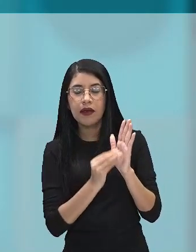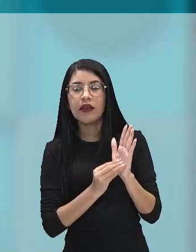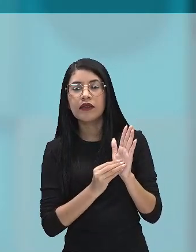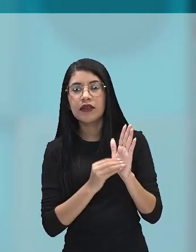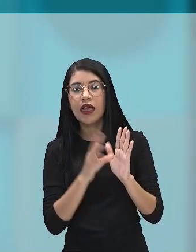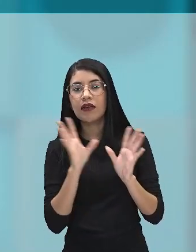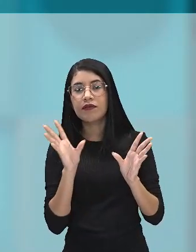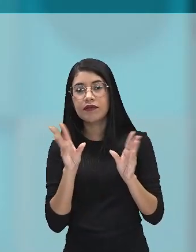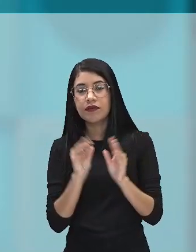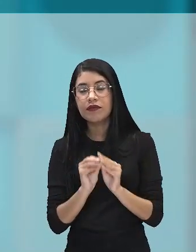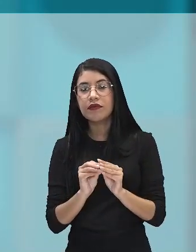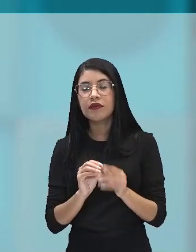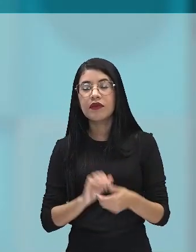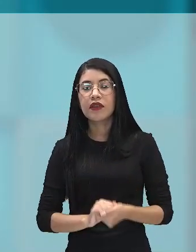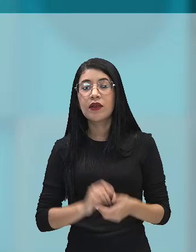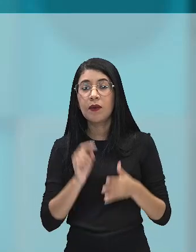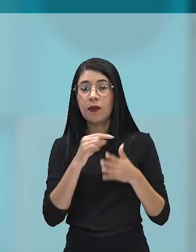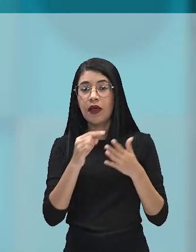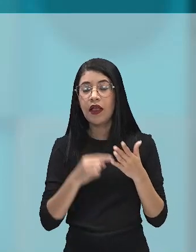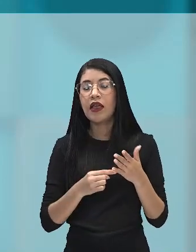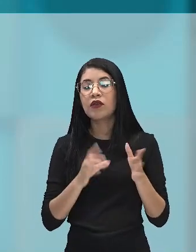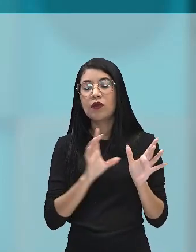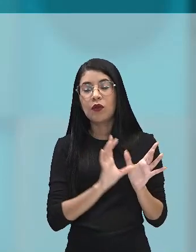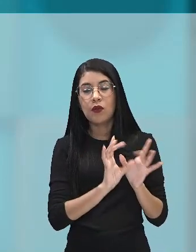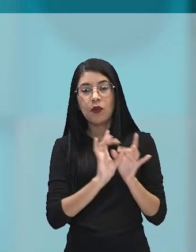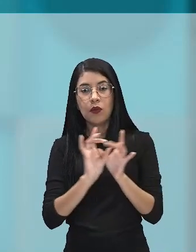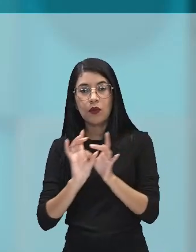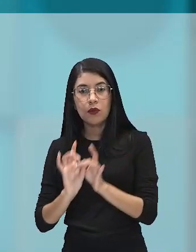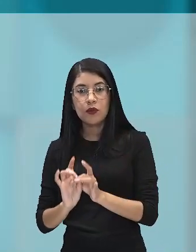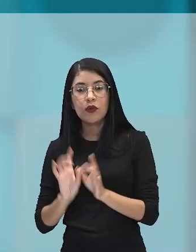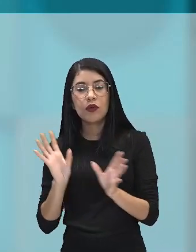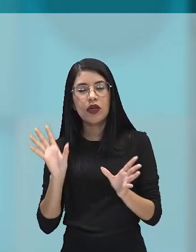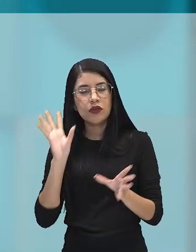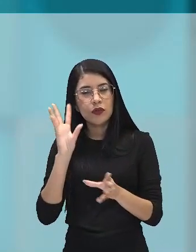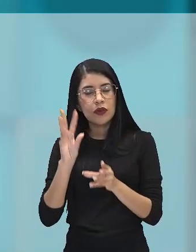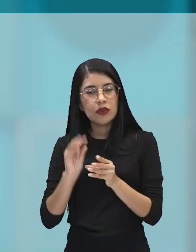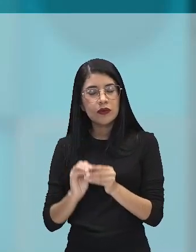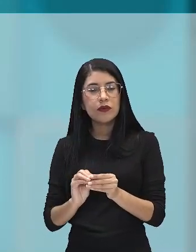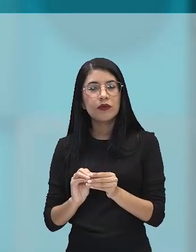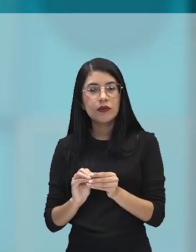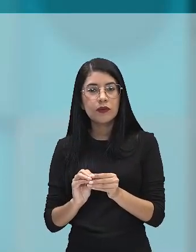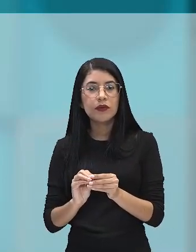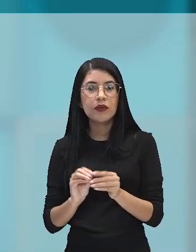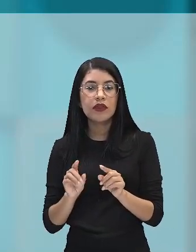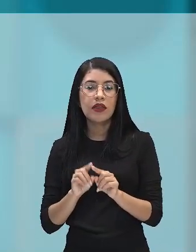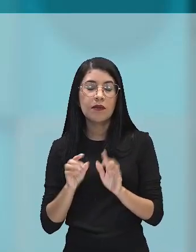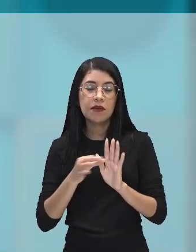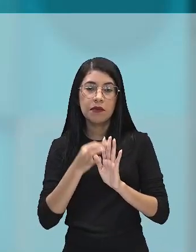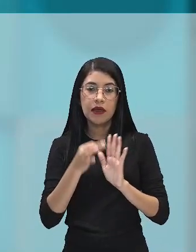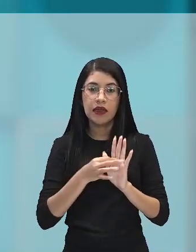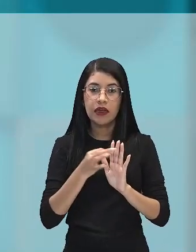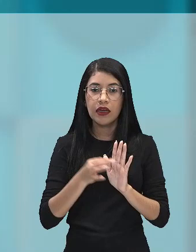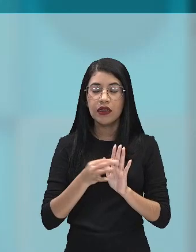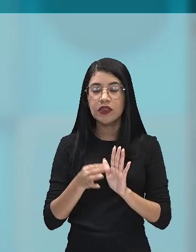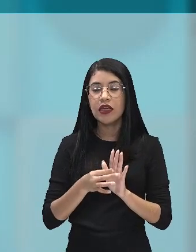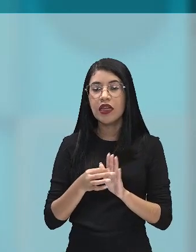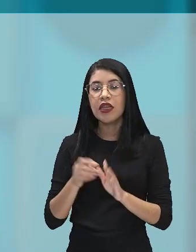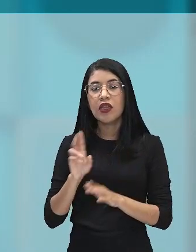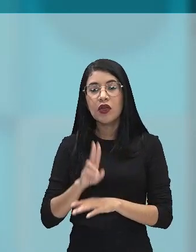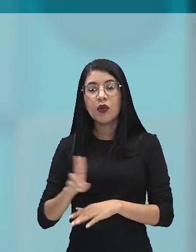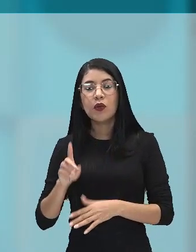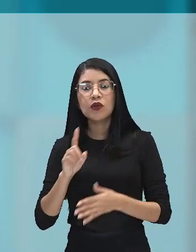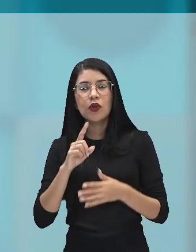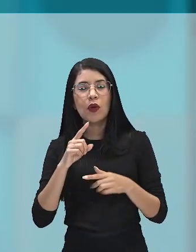resenha, desde os elementos que vêm da contextualização, resumo e da crítica, até o uso de mecanismos